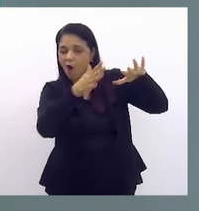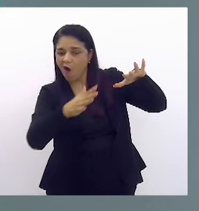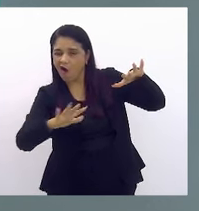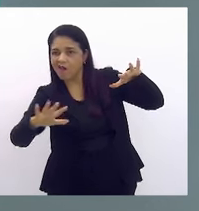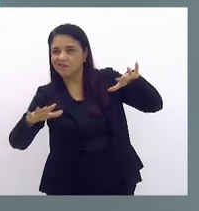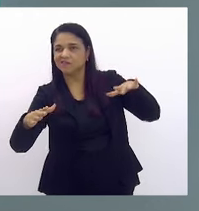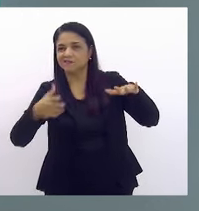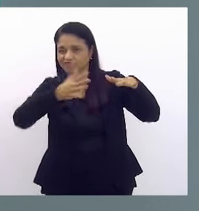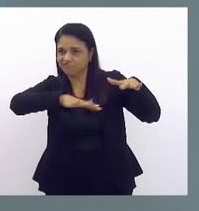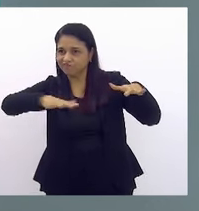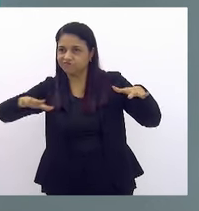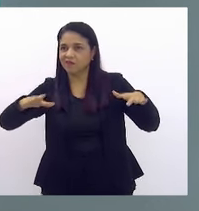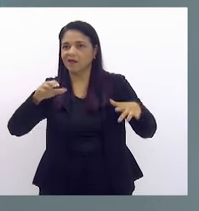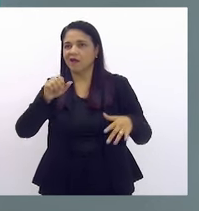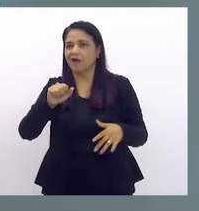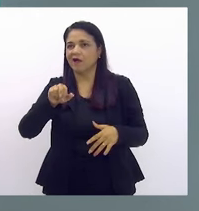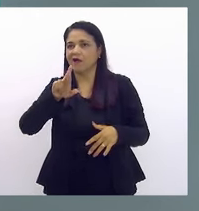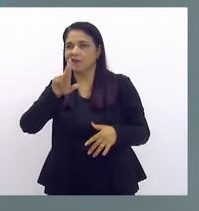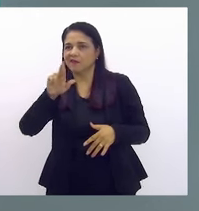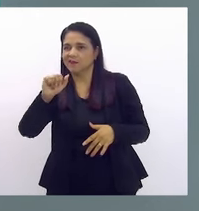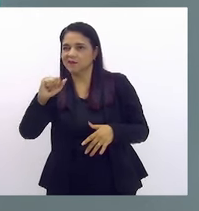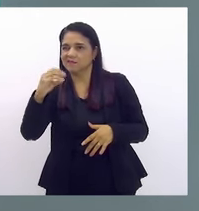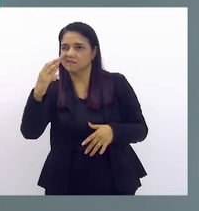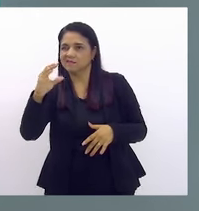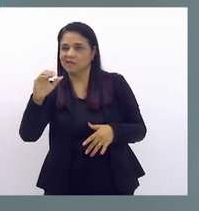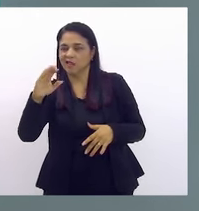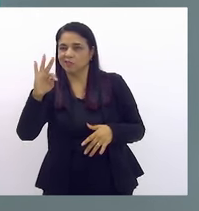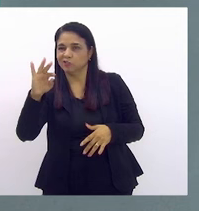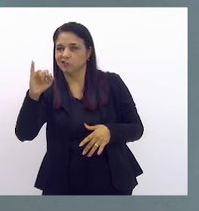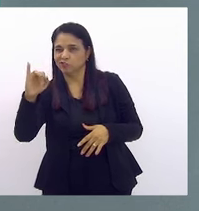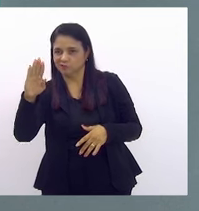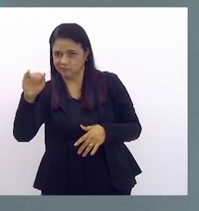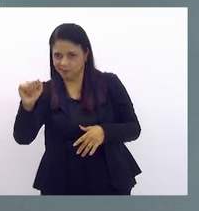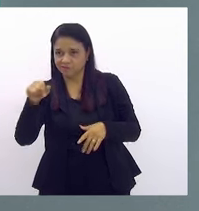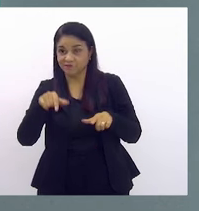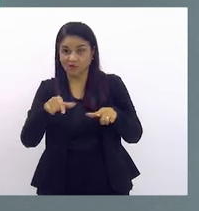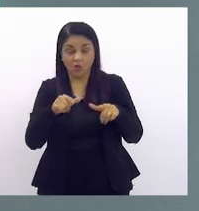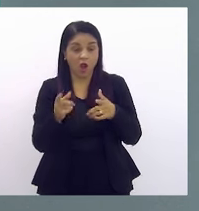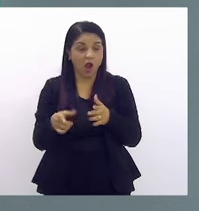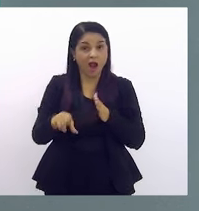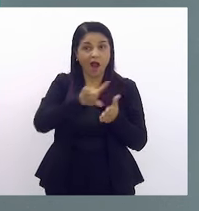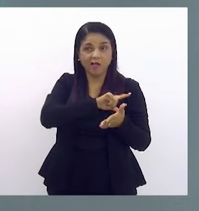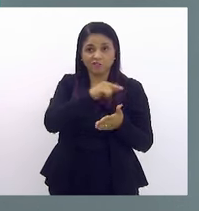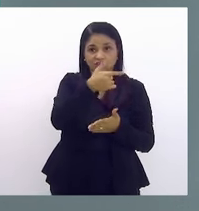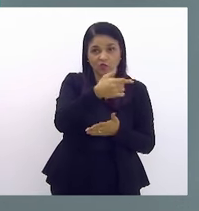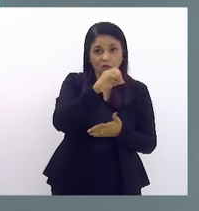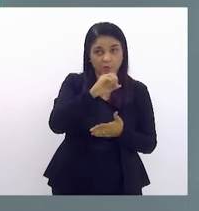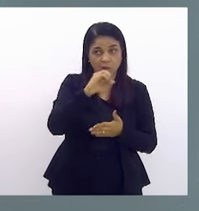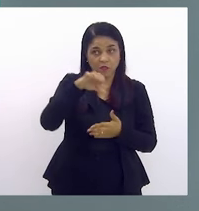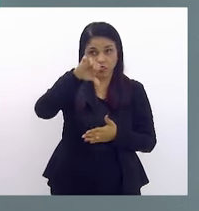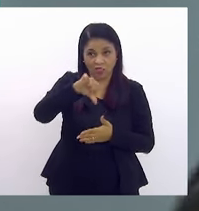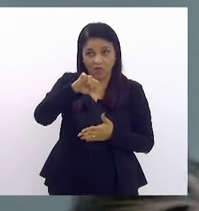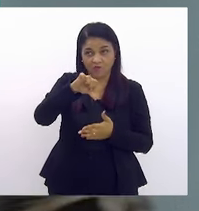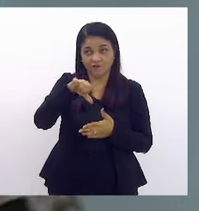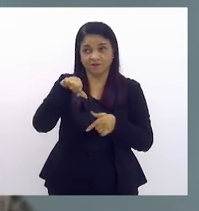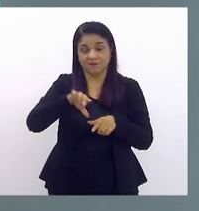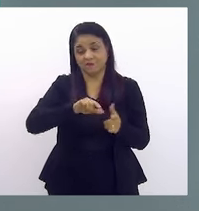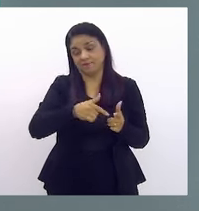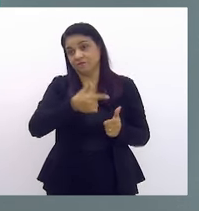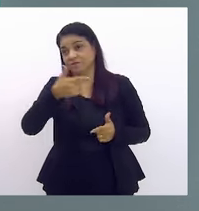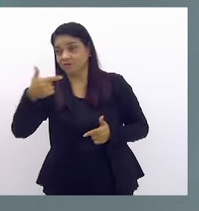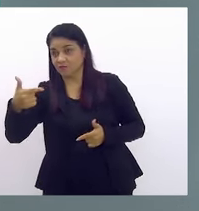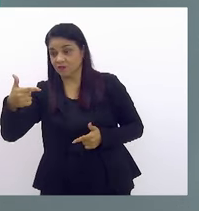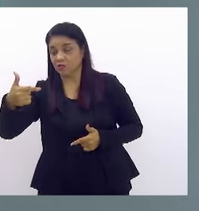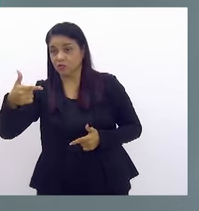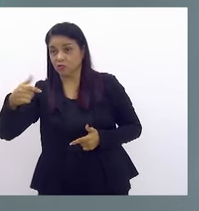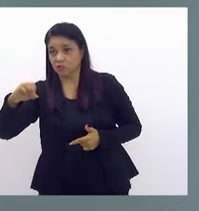Também, olha como é que era. E olha o quanto foi alargada com aterro e areia da praia, mais um